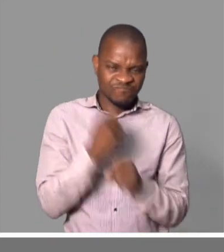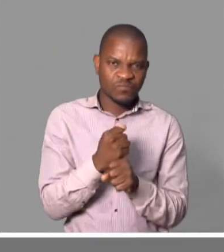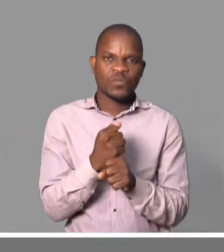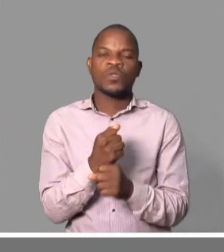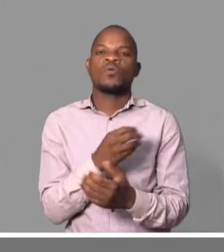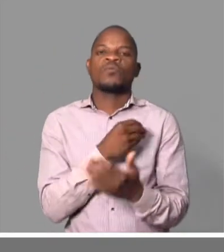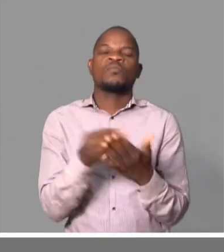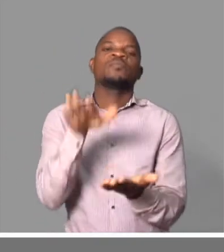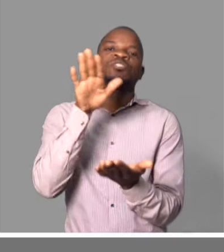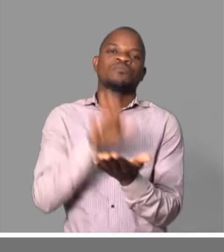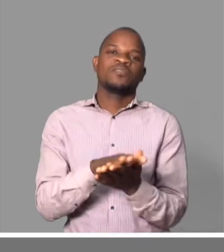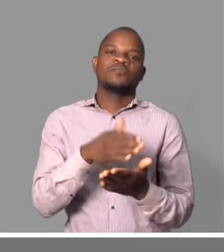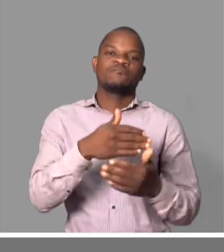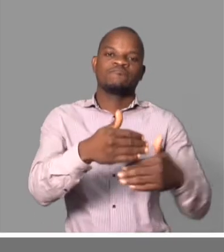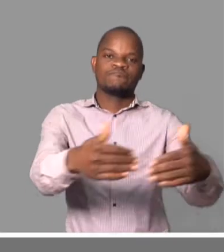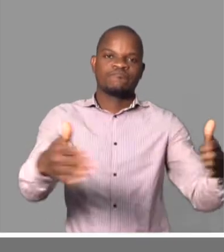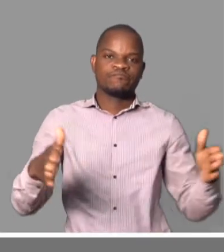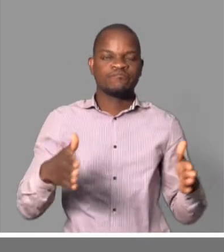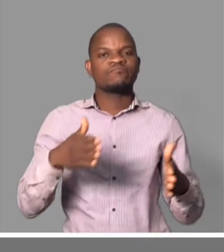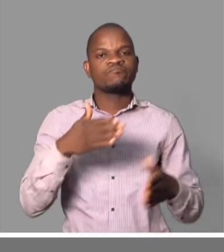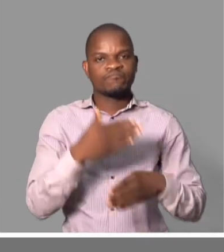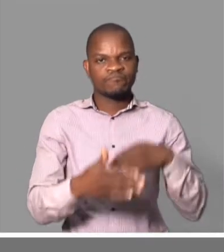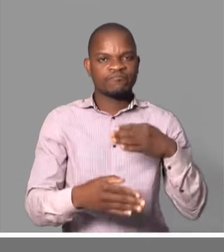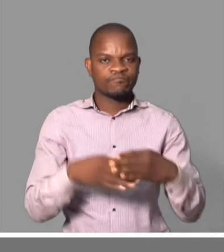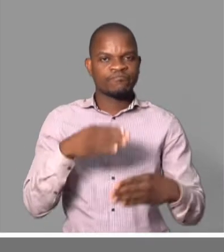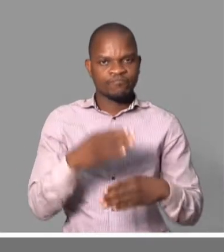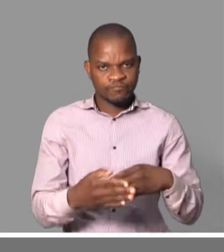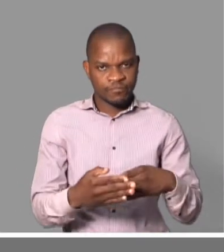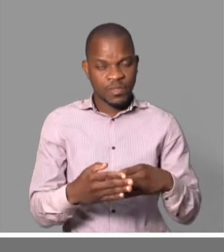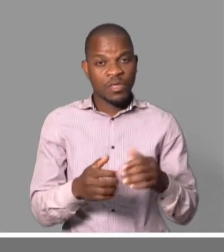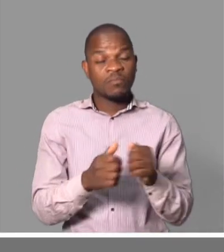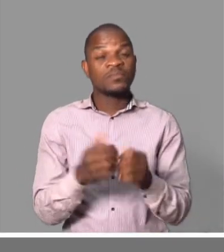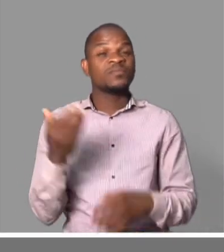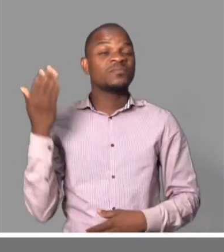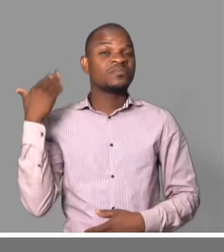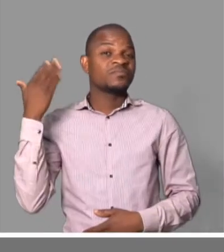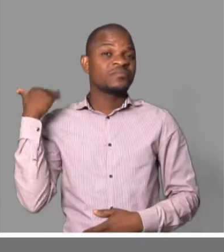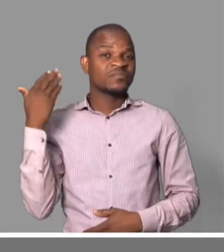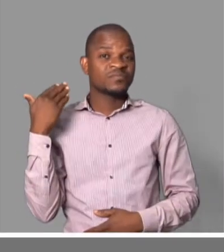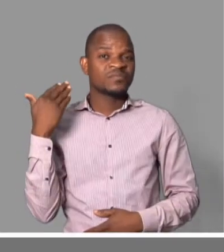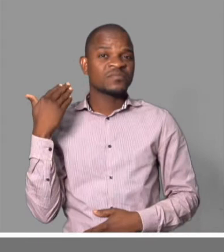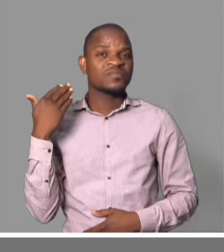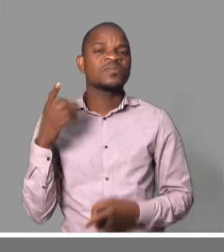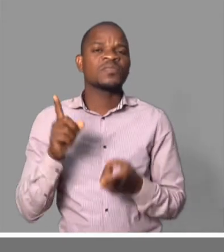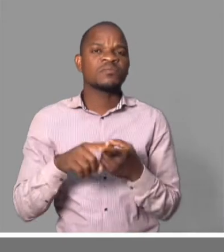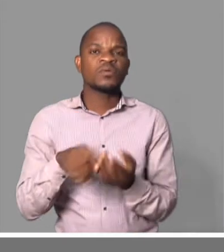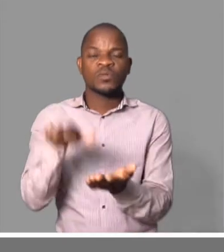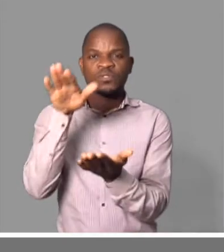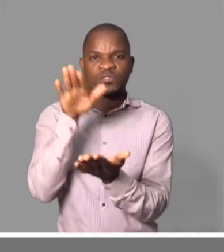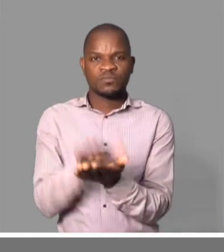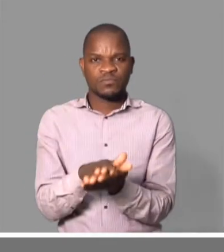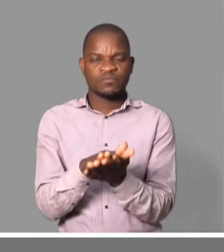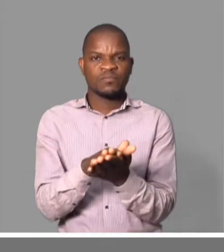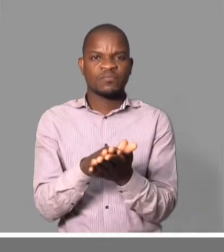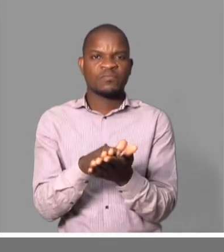eu consegui comprar esse espaço. Até aí que eu continuo, empreendendo, empreendendo. Nessa altura, até nesse sítio,